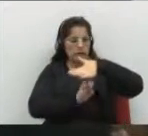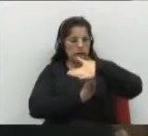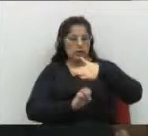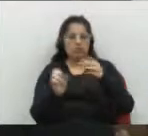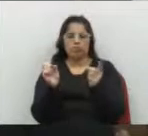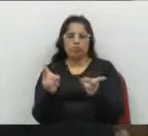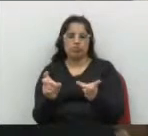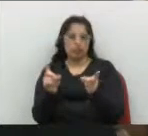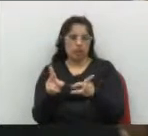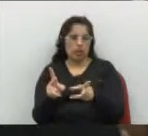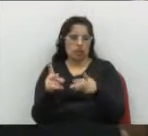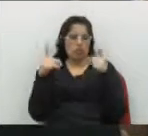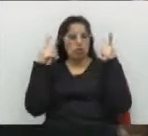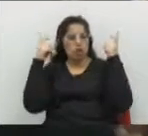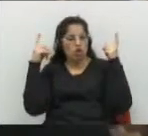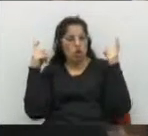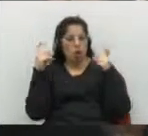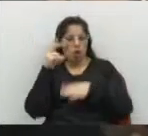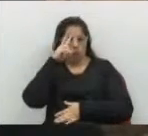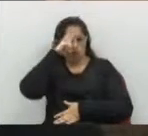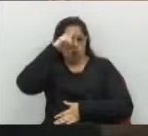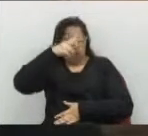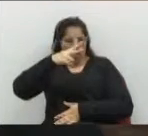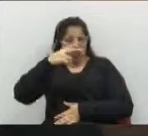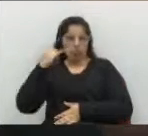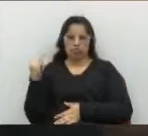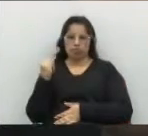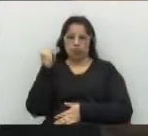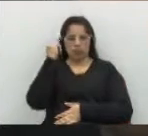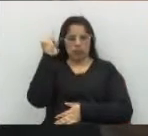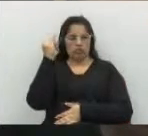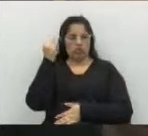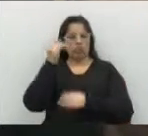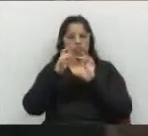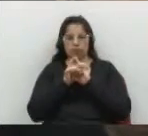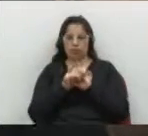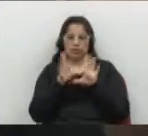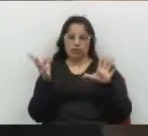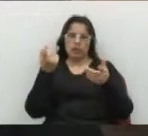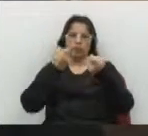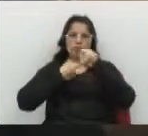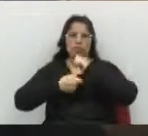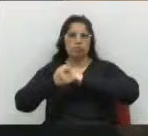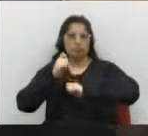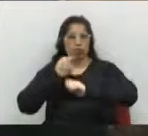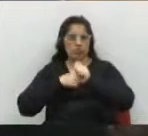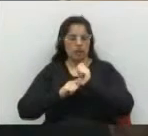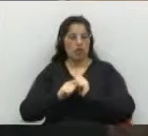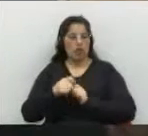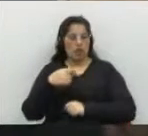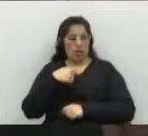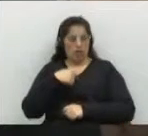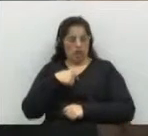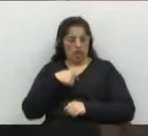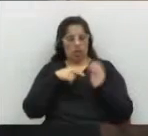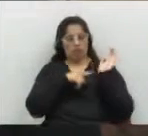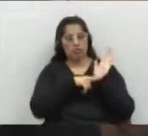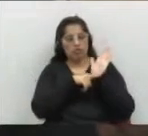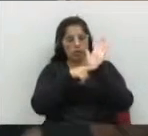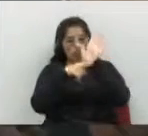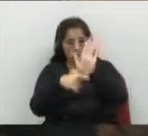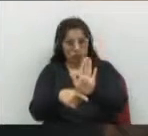e assim por diante, e muito outras coisas também. Então, eu sou a favor do esporte, sim, em